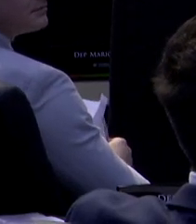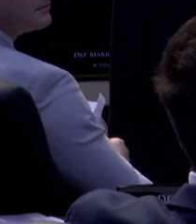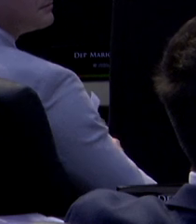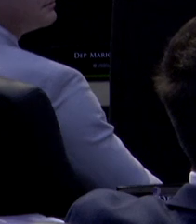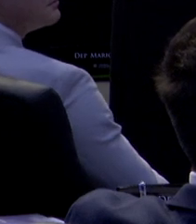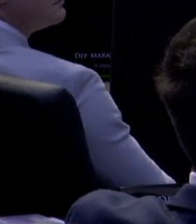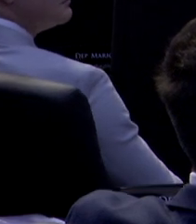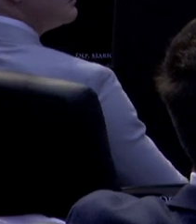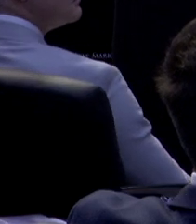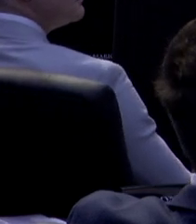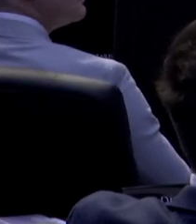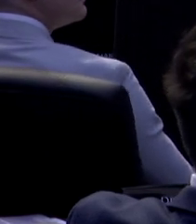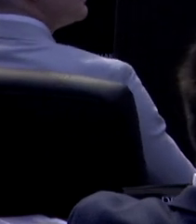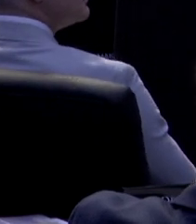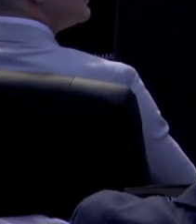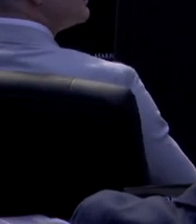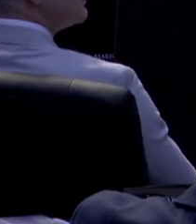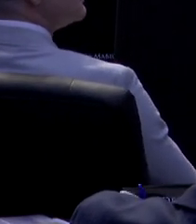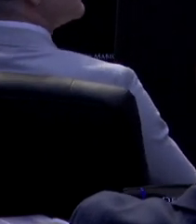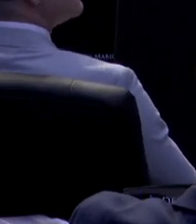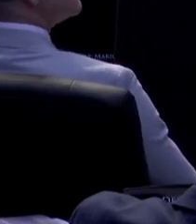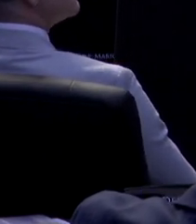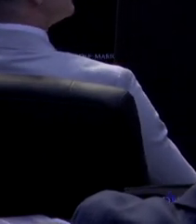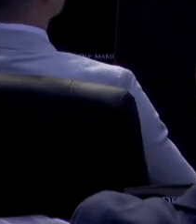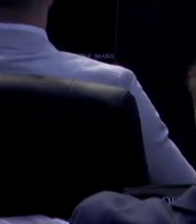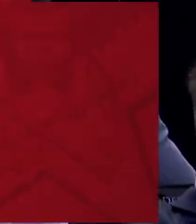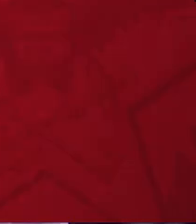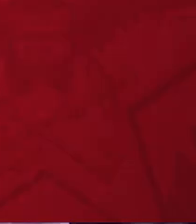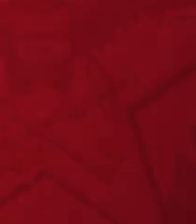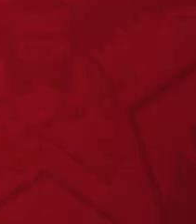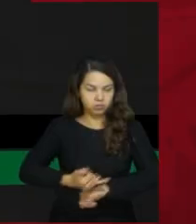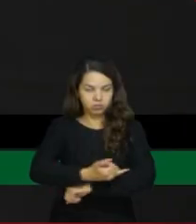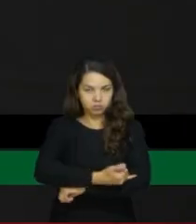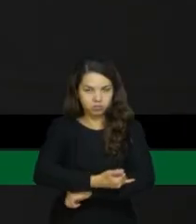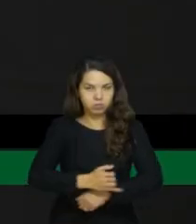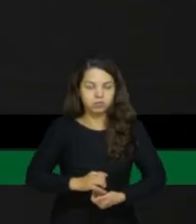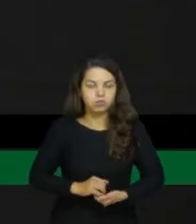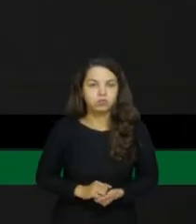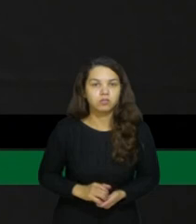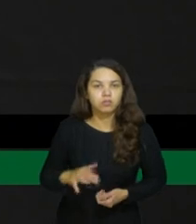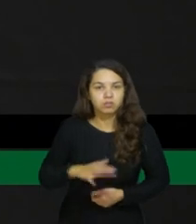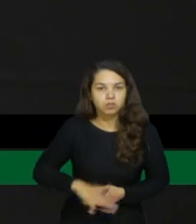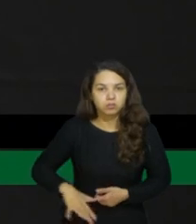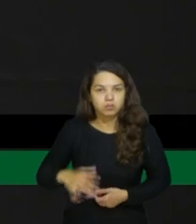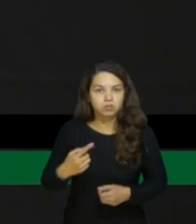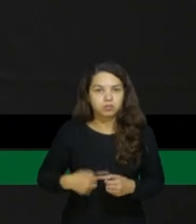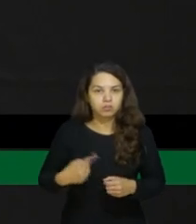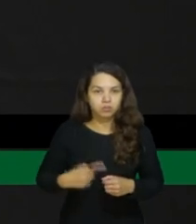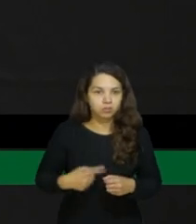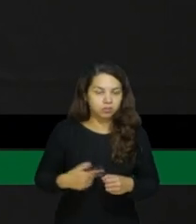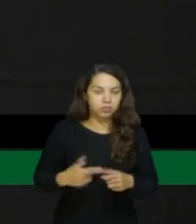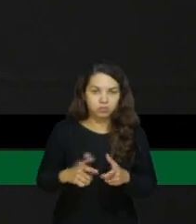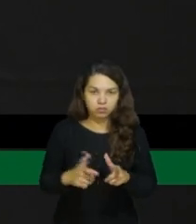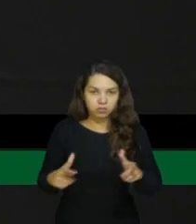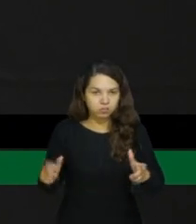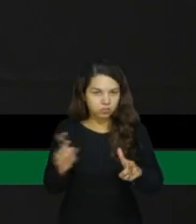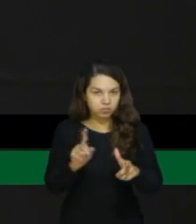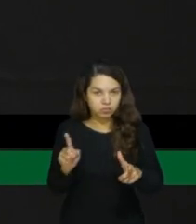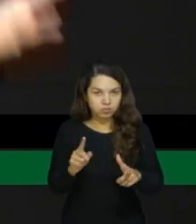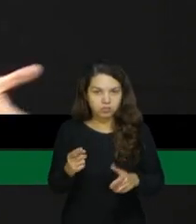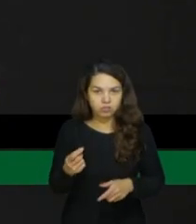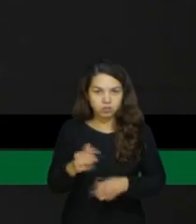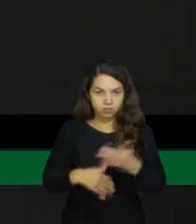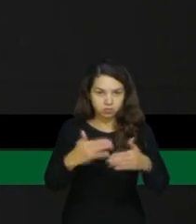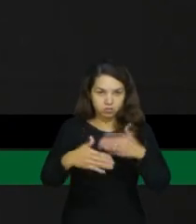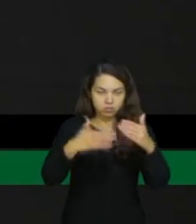Poder Executivo para a execução de melhorias na área de escape. Uma região, uma cidade não cresce, o desenvolvimento econômico